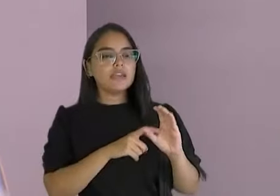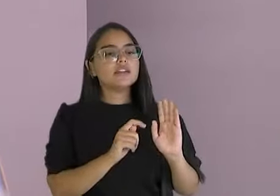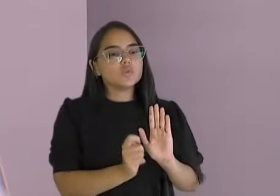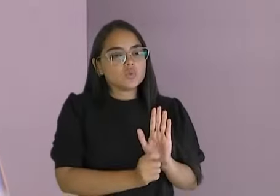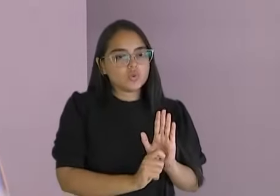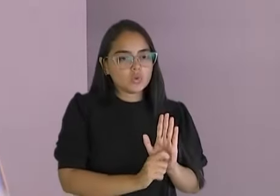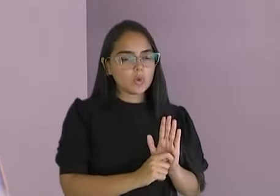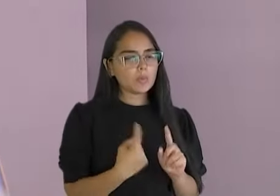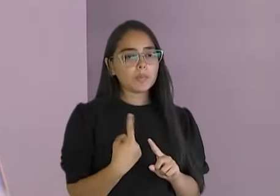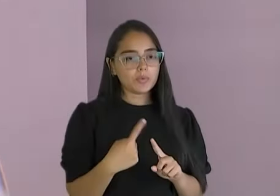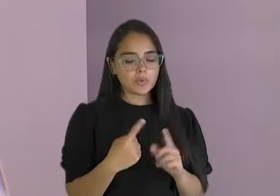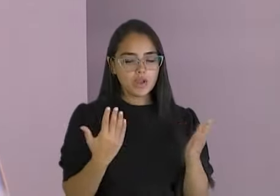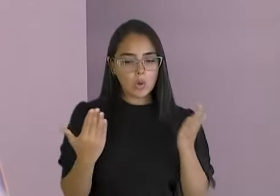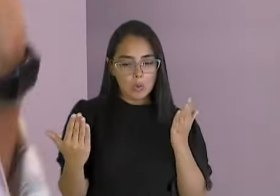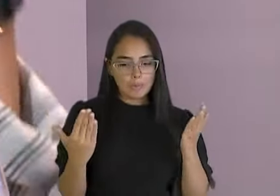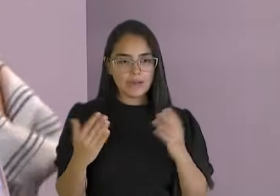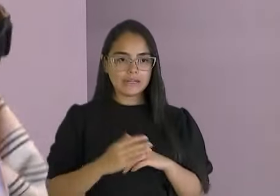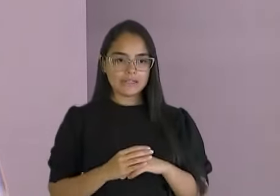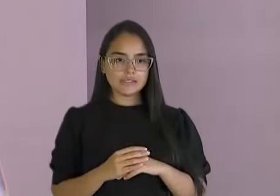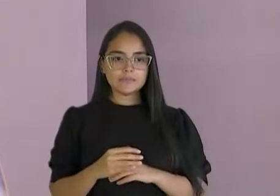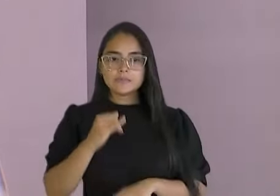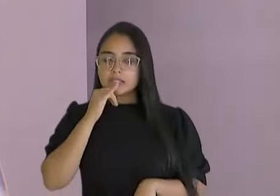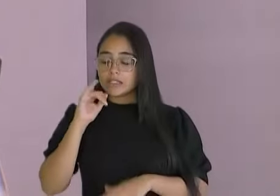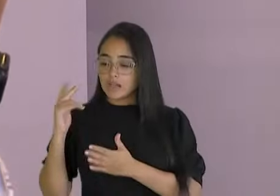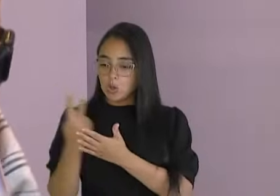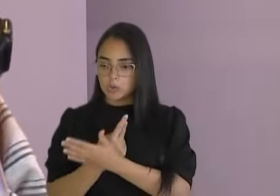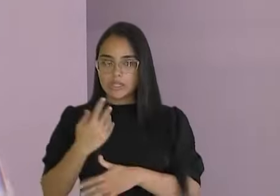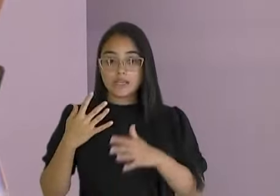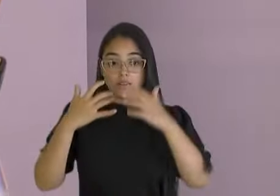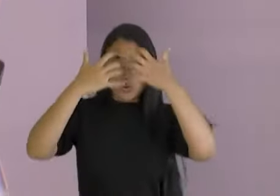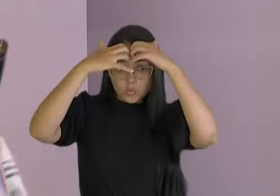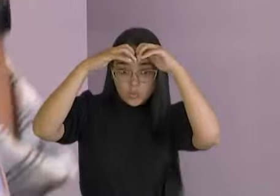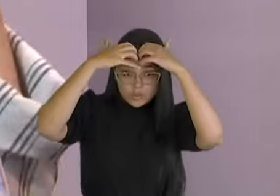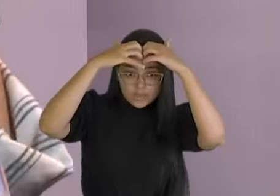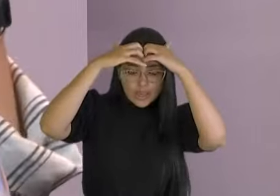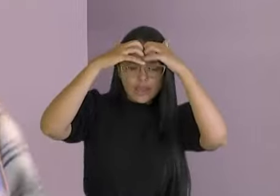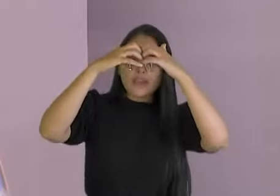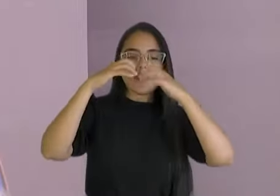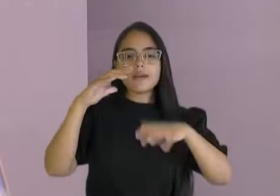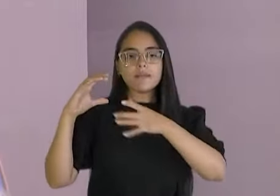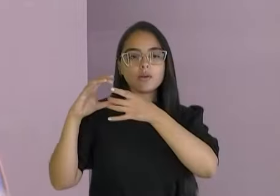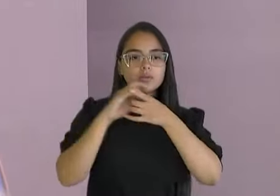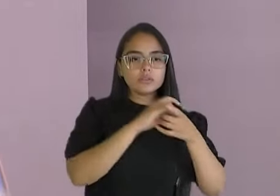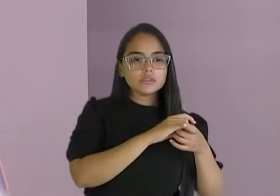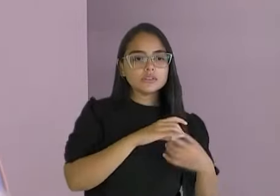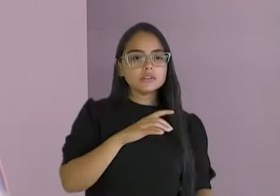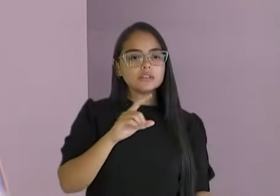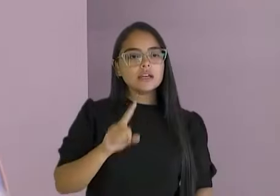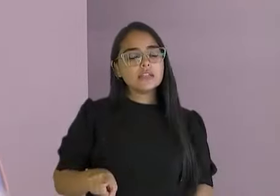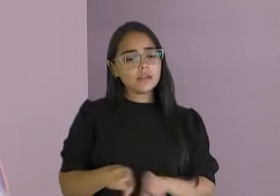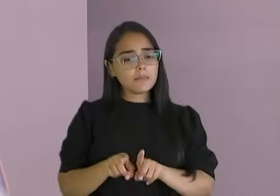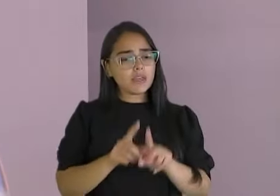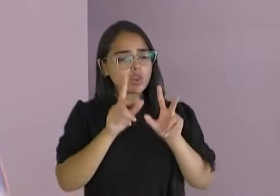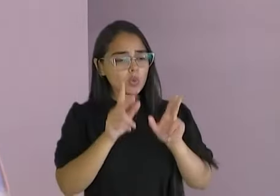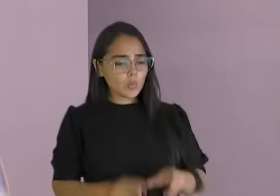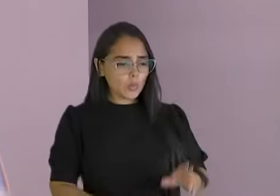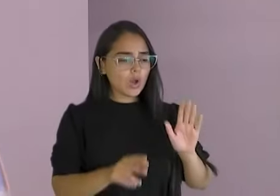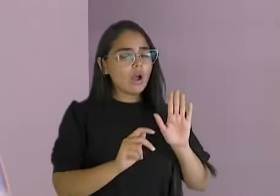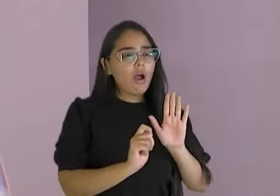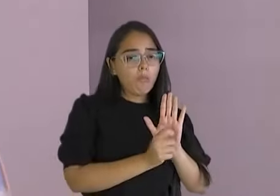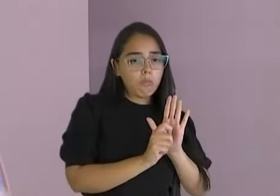essa comparação? Porque quando a gente vai ver o que acontece cerebral, né, no nosso contexto cerebral, acontece a mesma coisa da dependência química, né, que é nosso